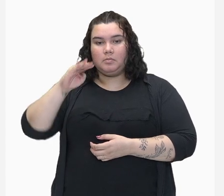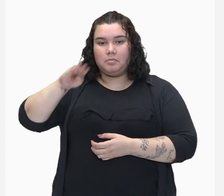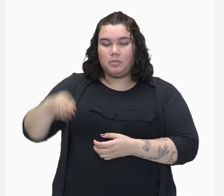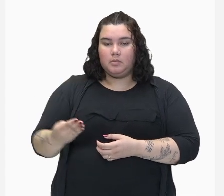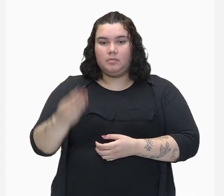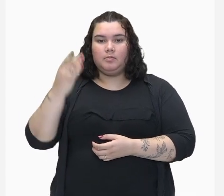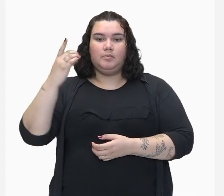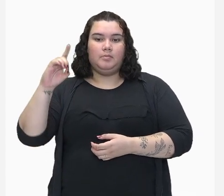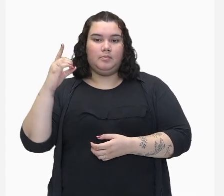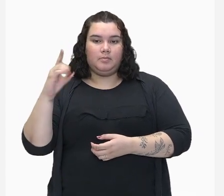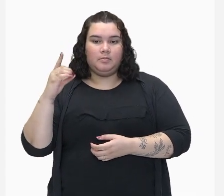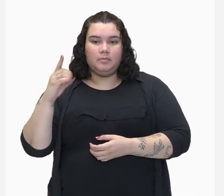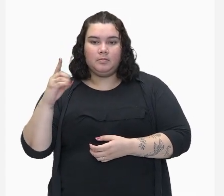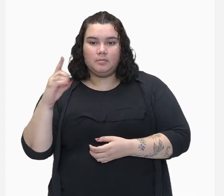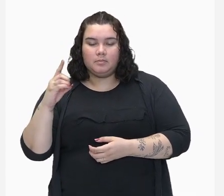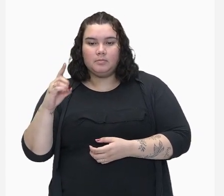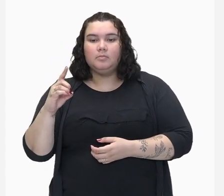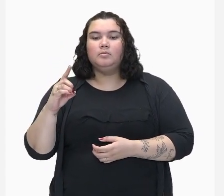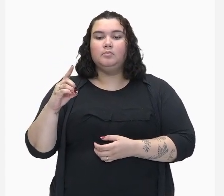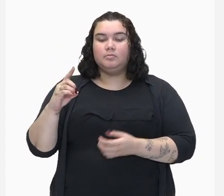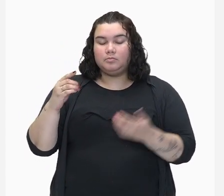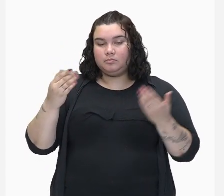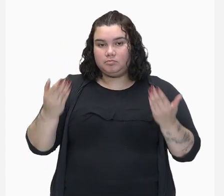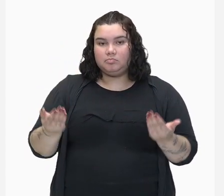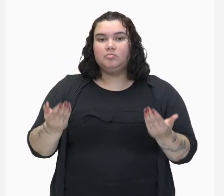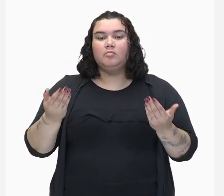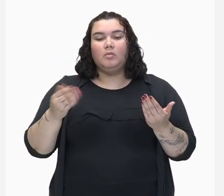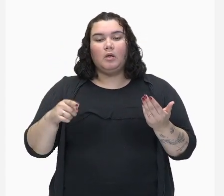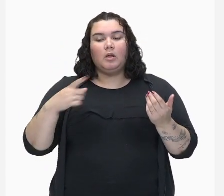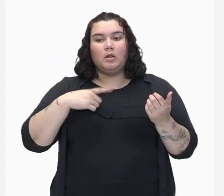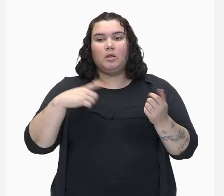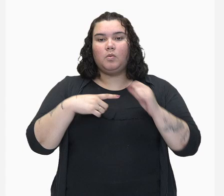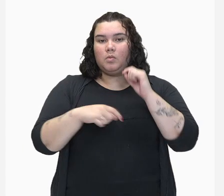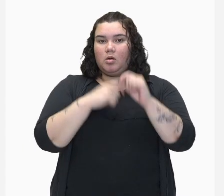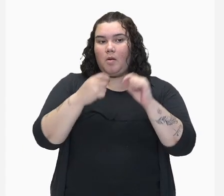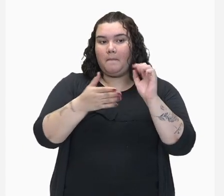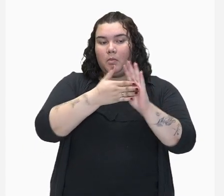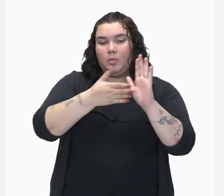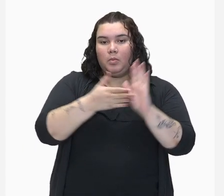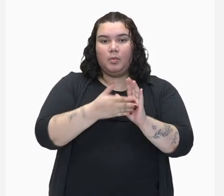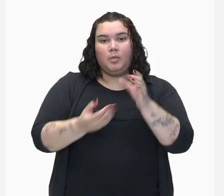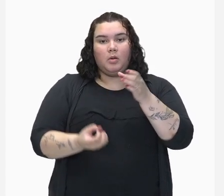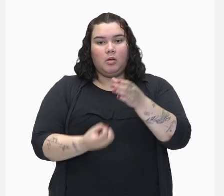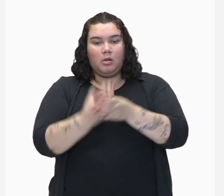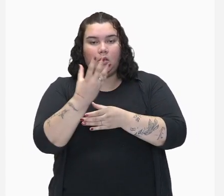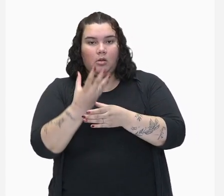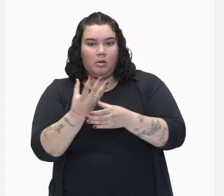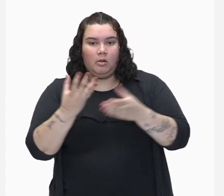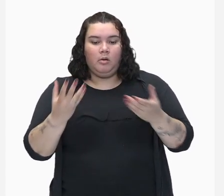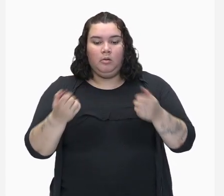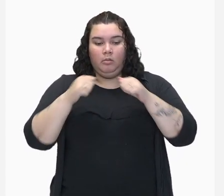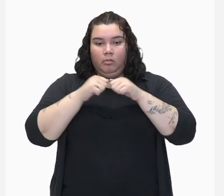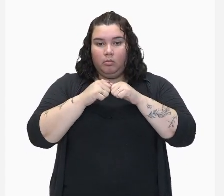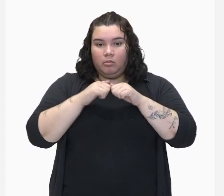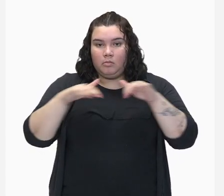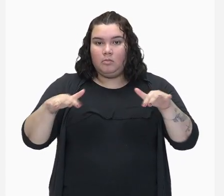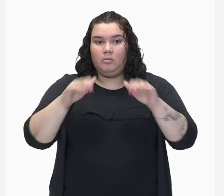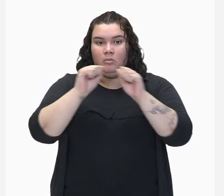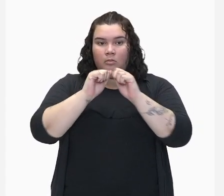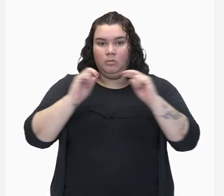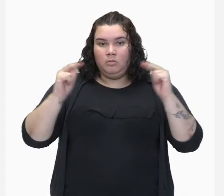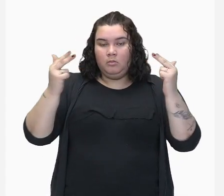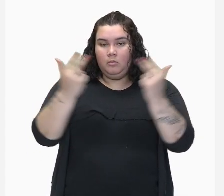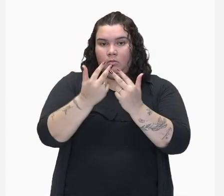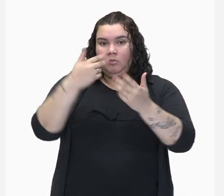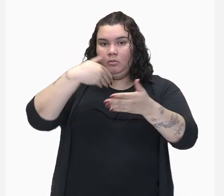com a construção de estádios, né? Então, quando eles se propuseram a criar e ampliar estádios de